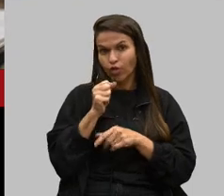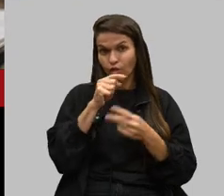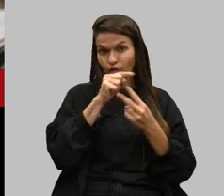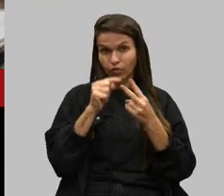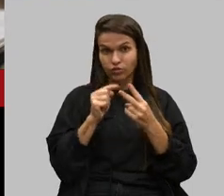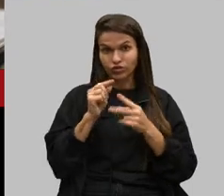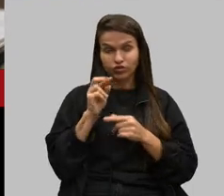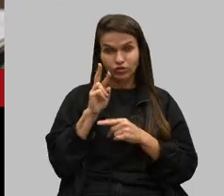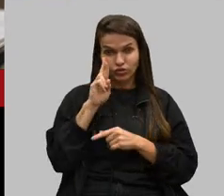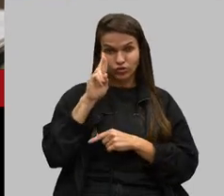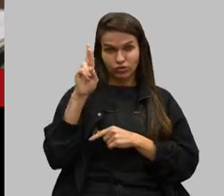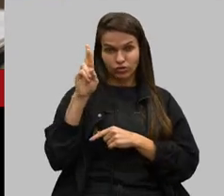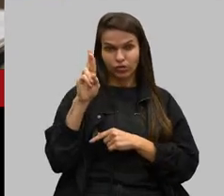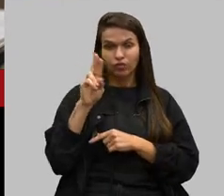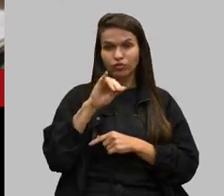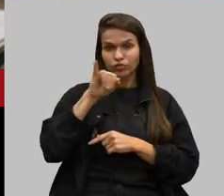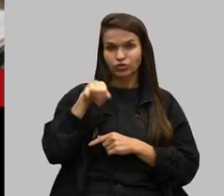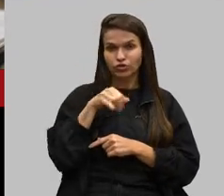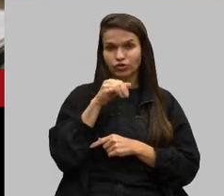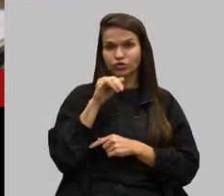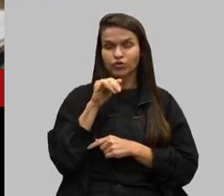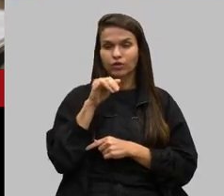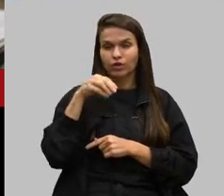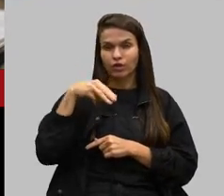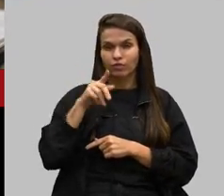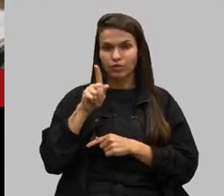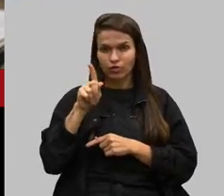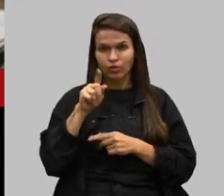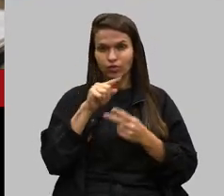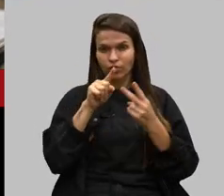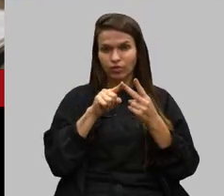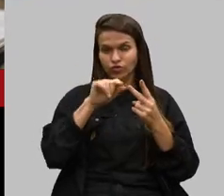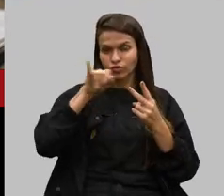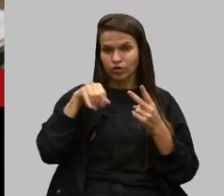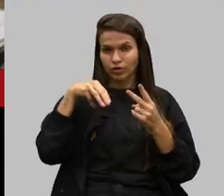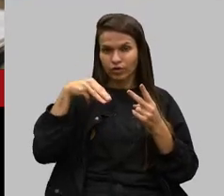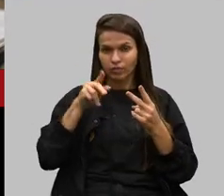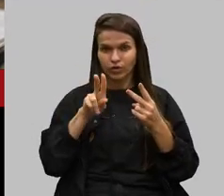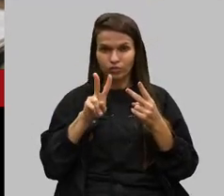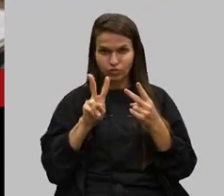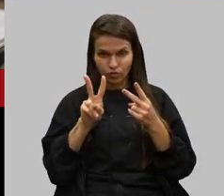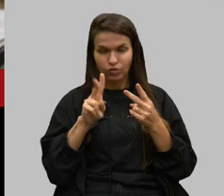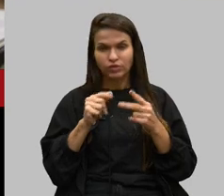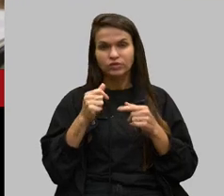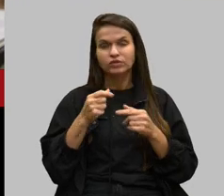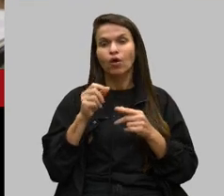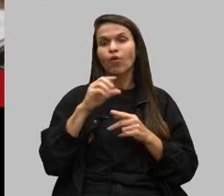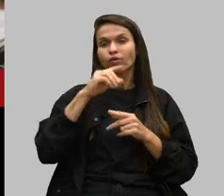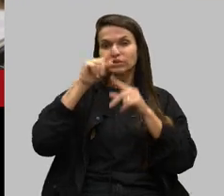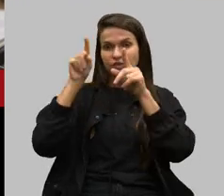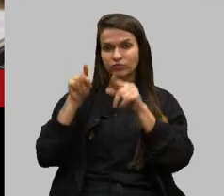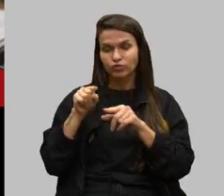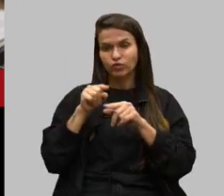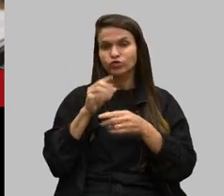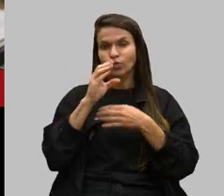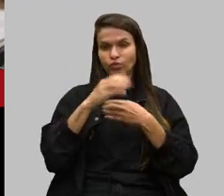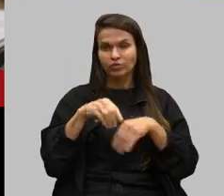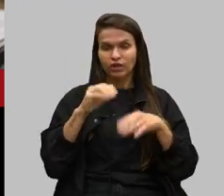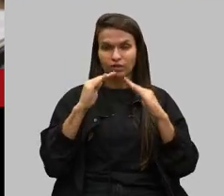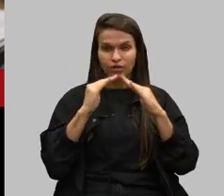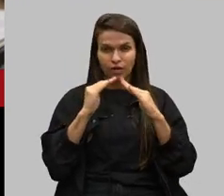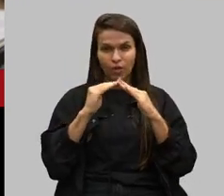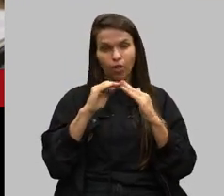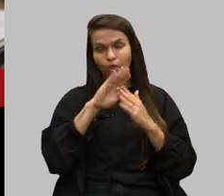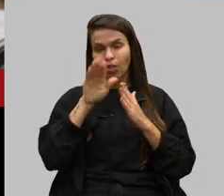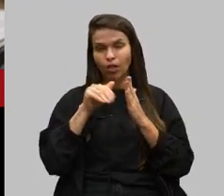comandam hoje o o jm1 que é o jornal Minas 1 e o jm2 são servidoras concursadas da casa então todas as as pautas